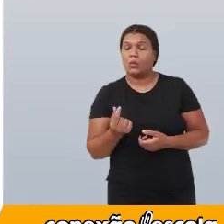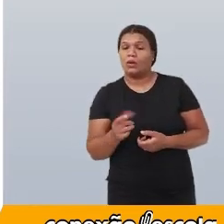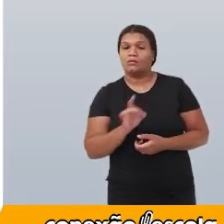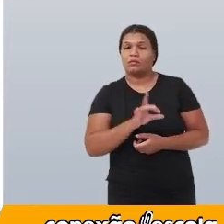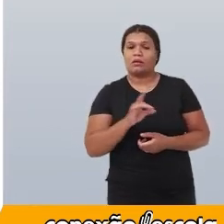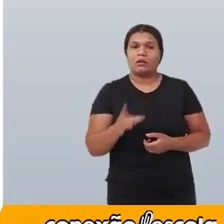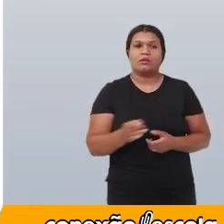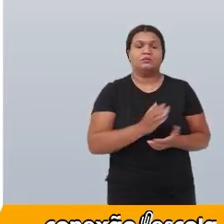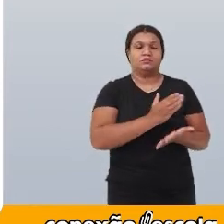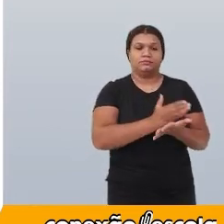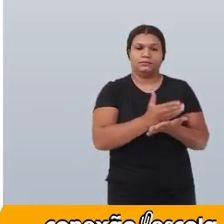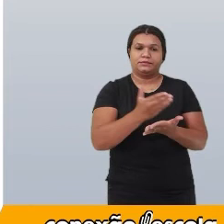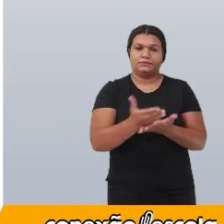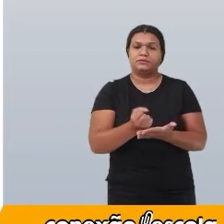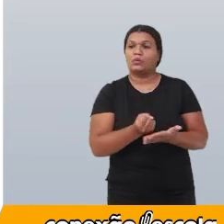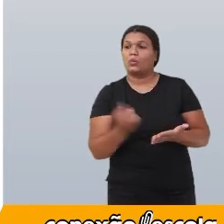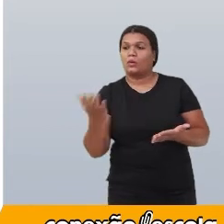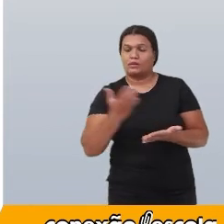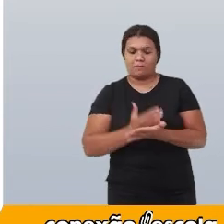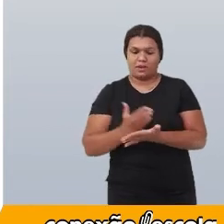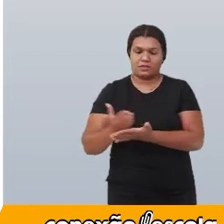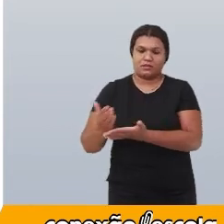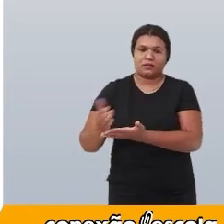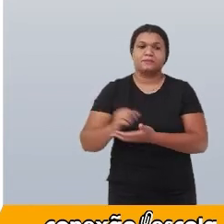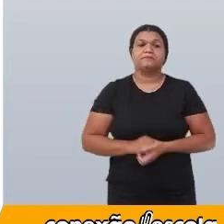pela quantidade de parcelas.